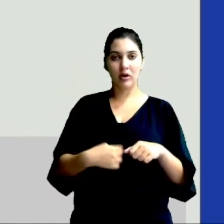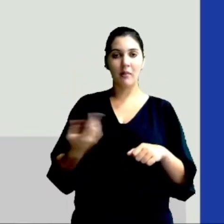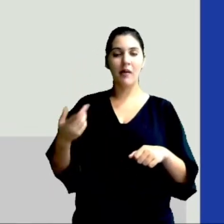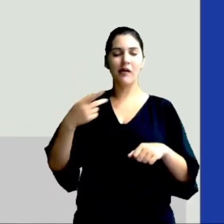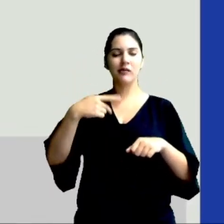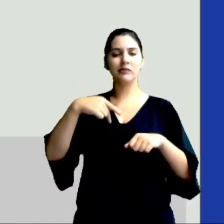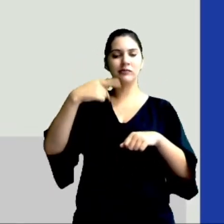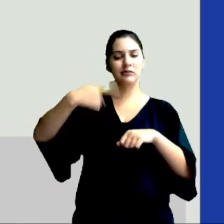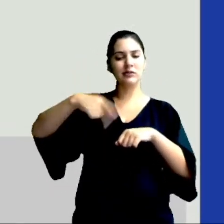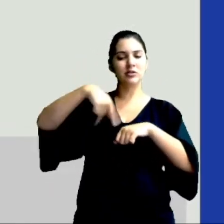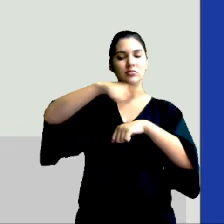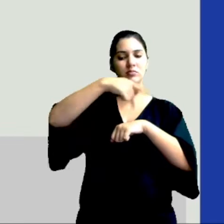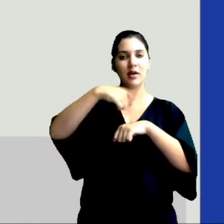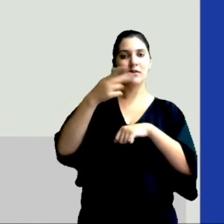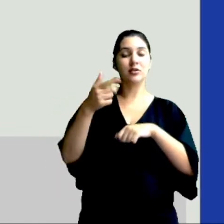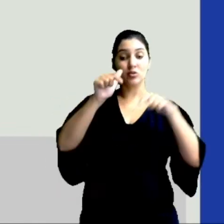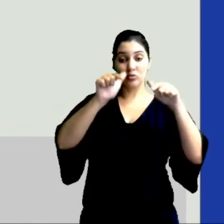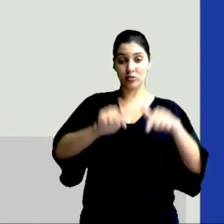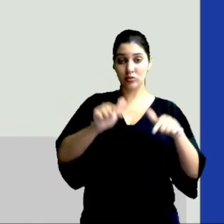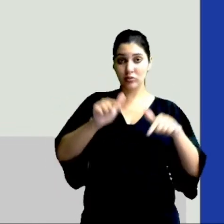nessa península, né, a península,